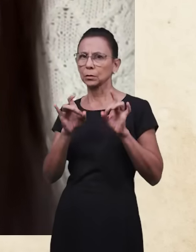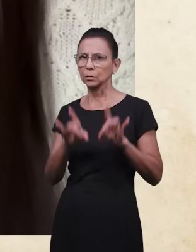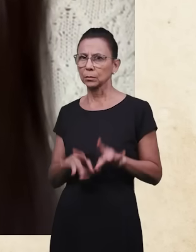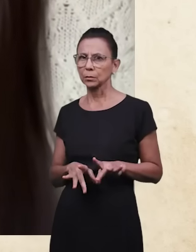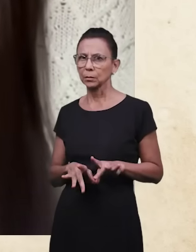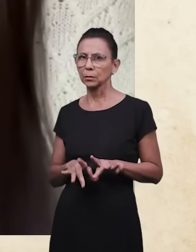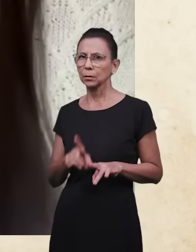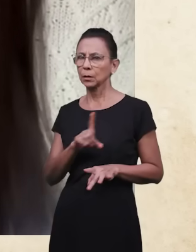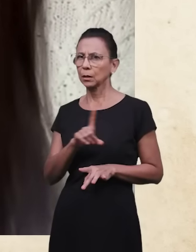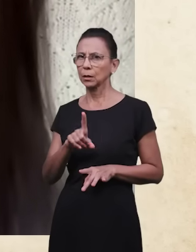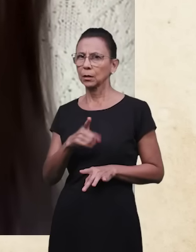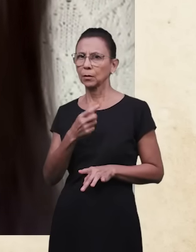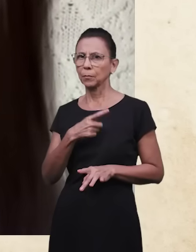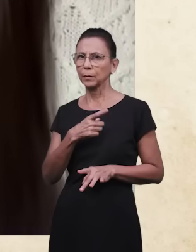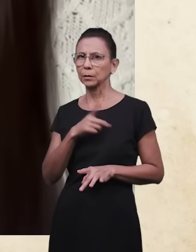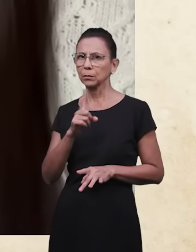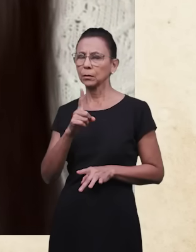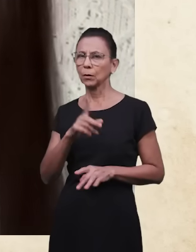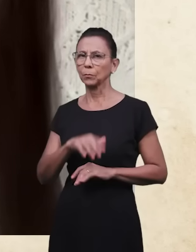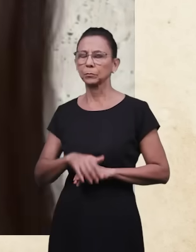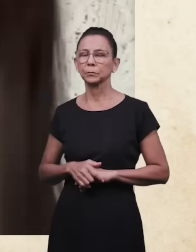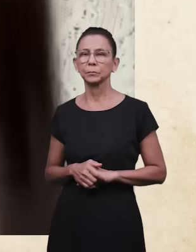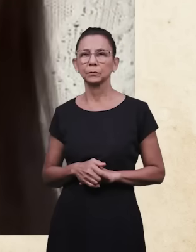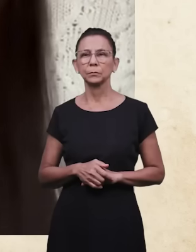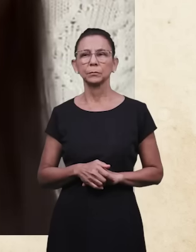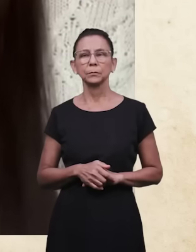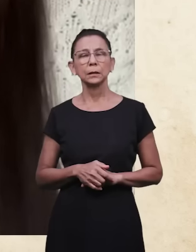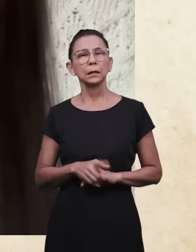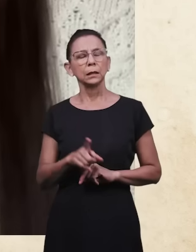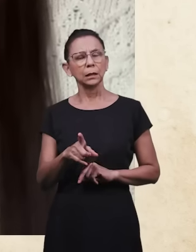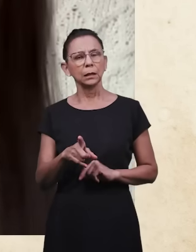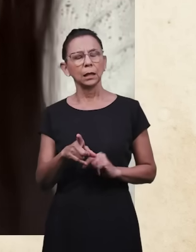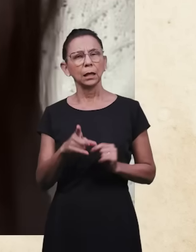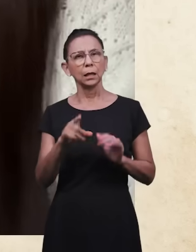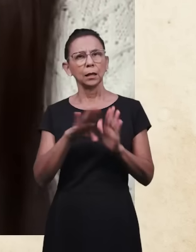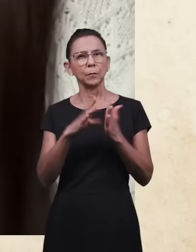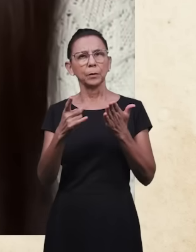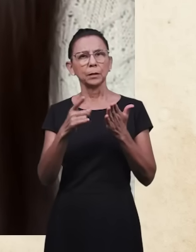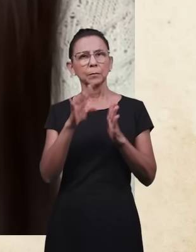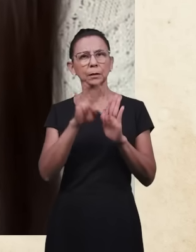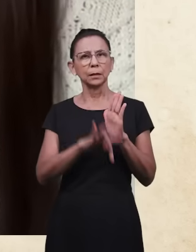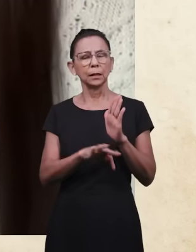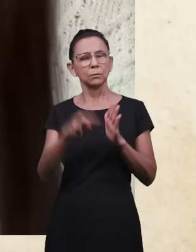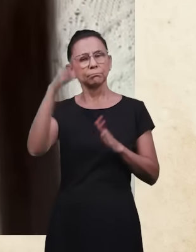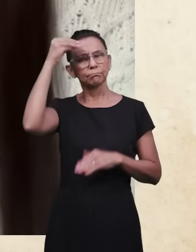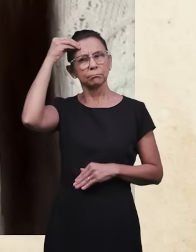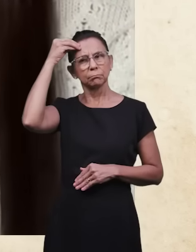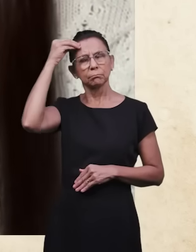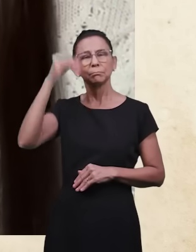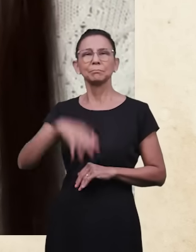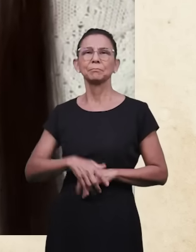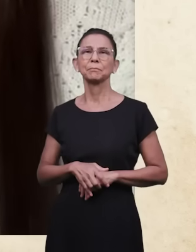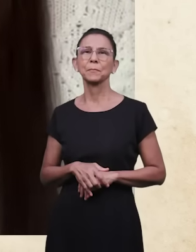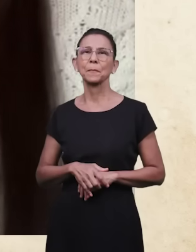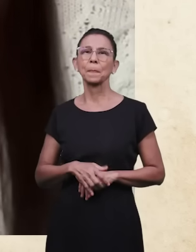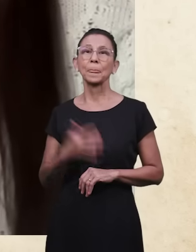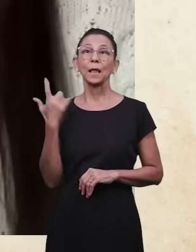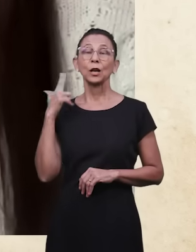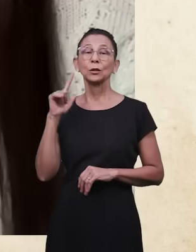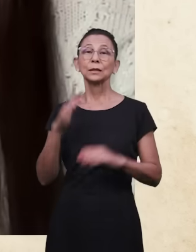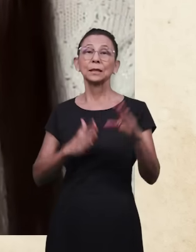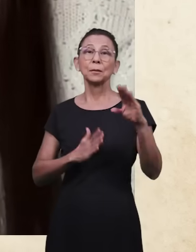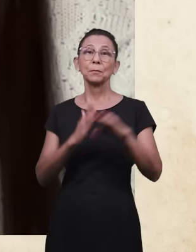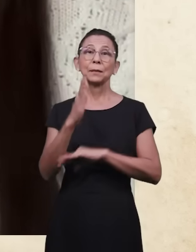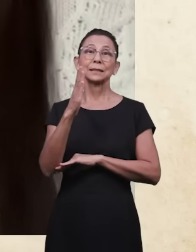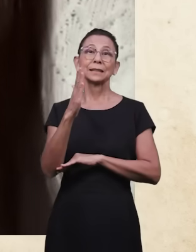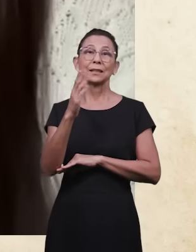te deixará nem te desamparará, não temas nem te atemorizes. E eu guardei aquilo no meu coração, fiz a prova em paz e passei